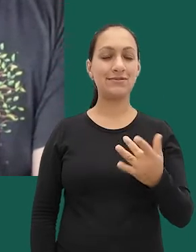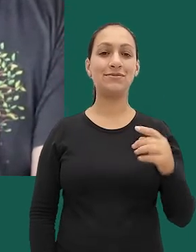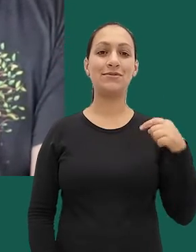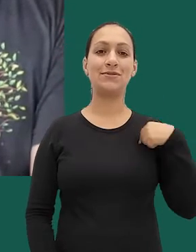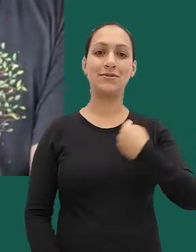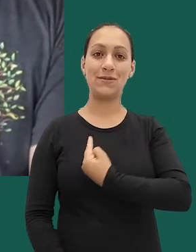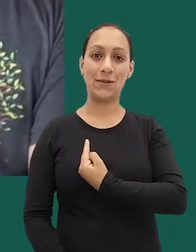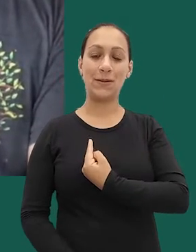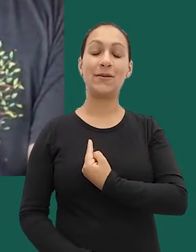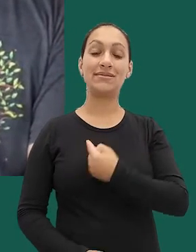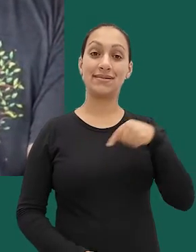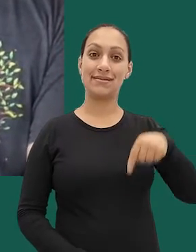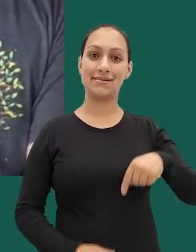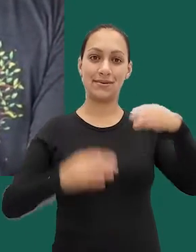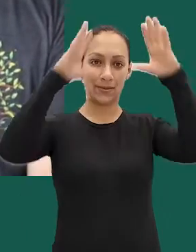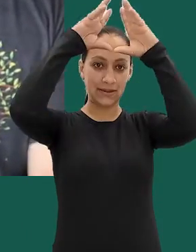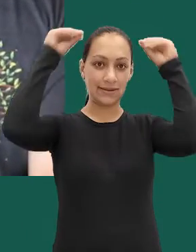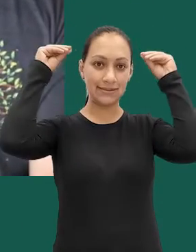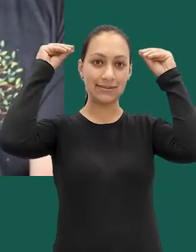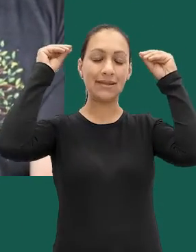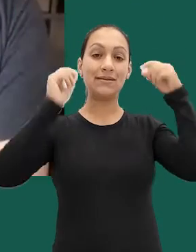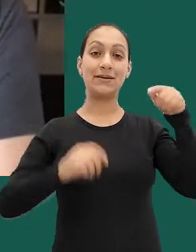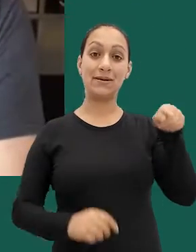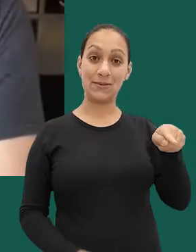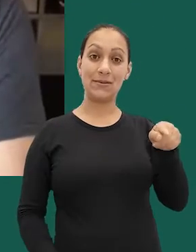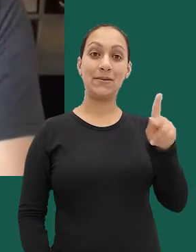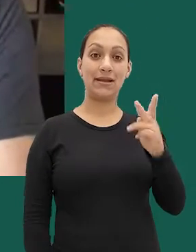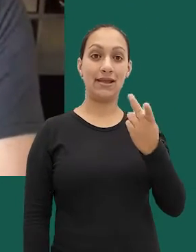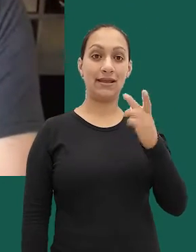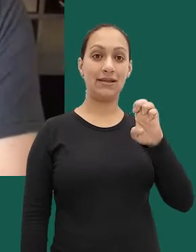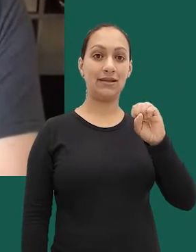ele em Haia, então, boa tarde.